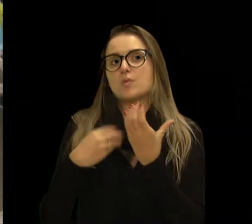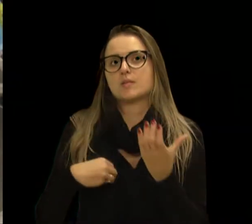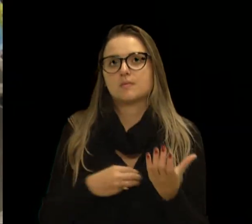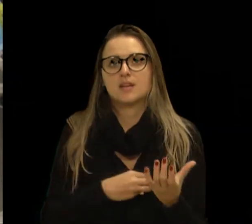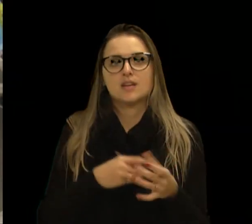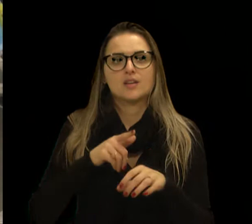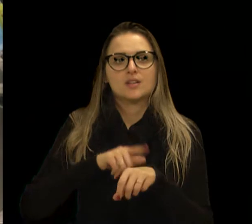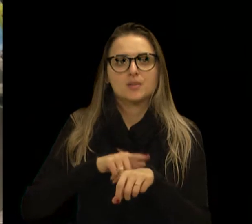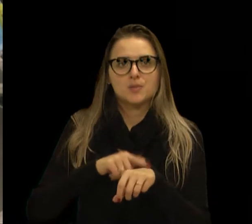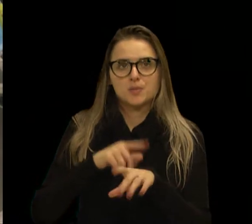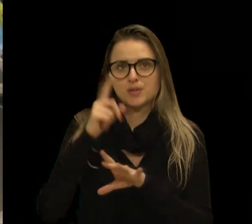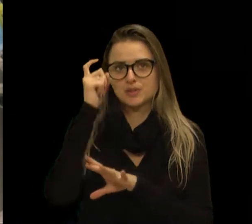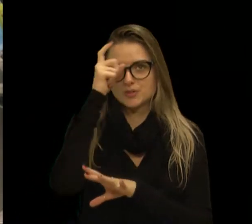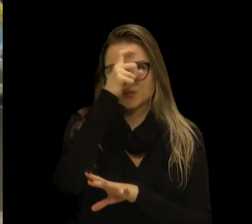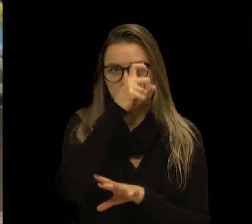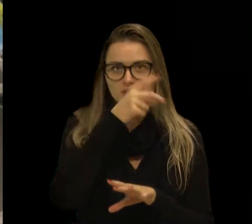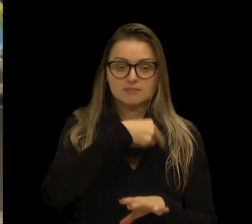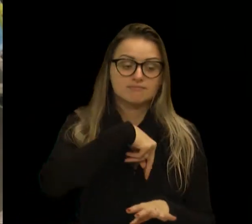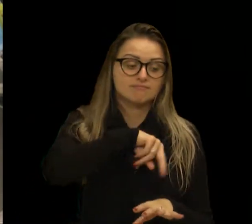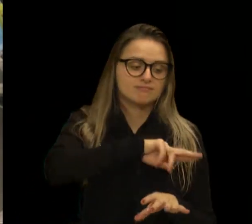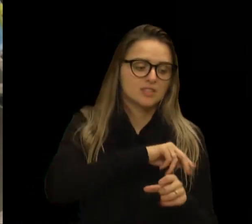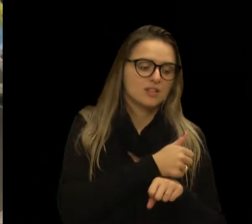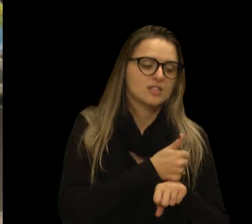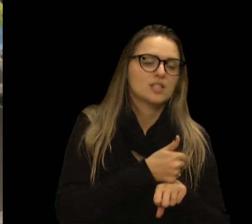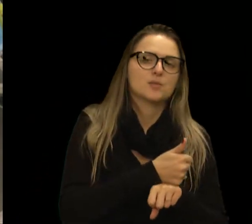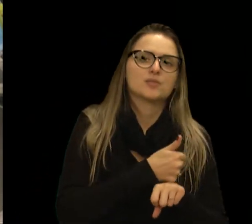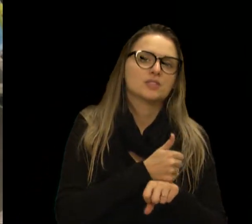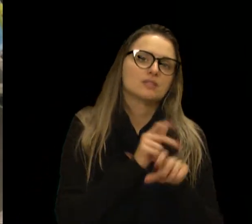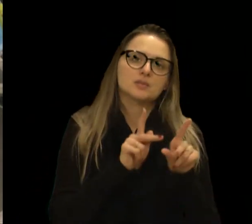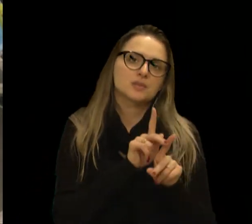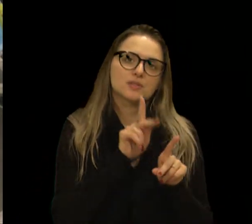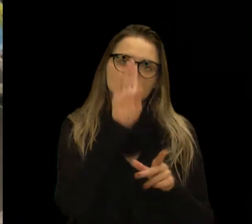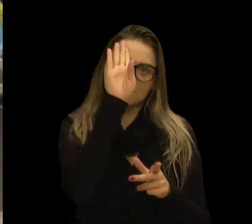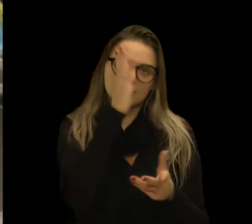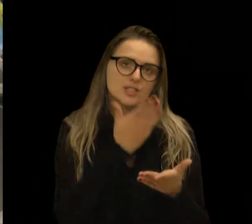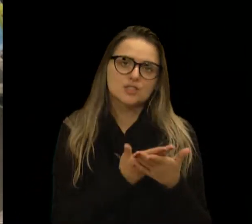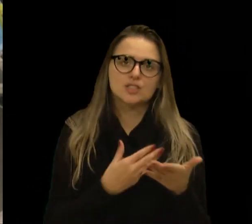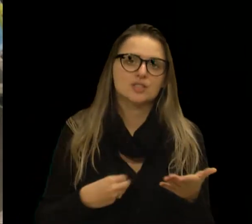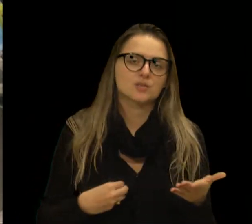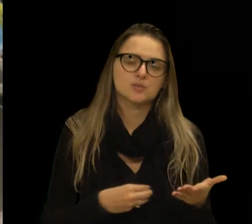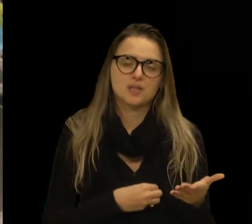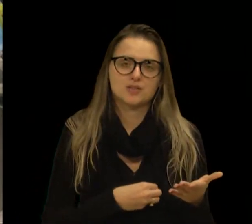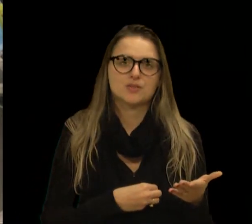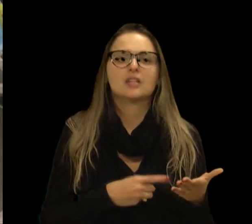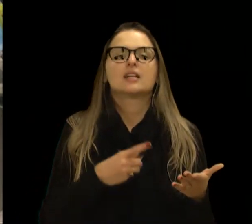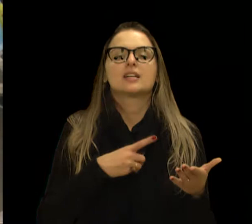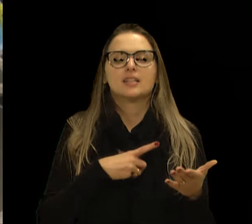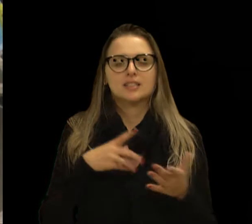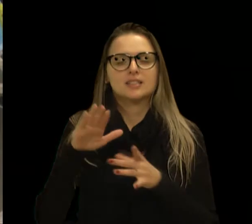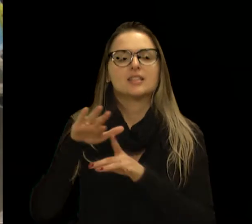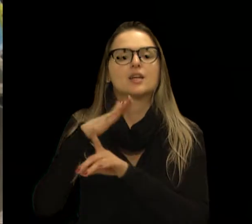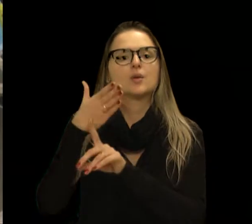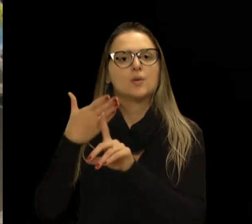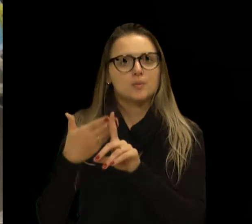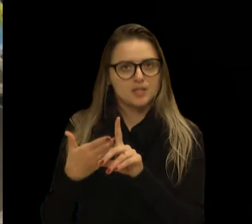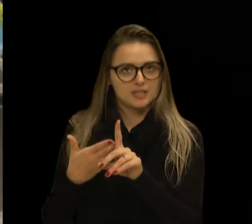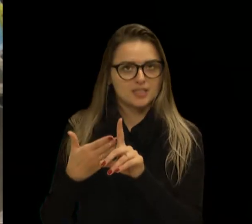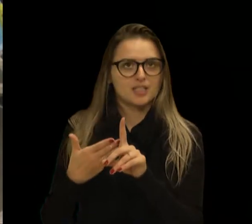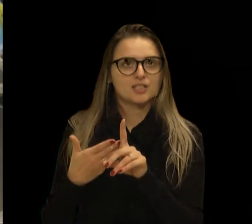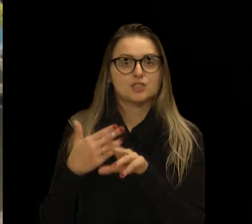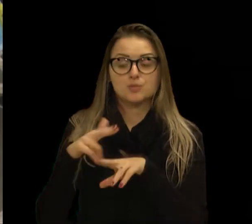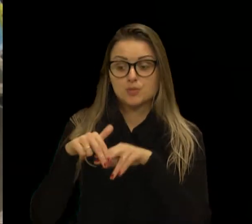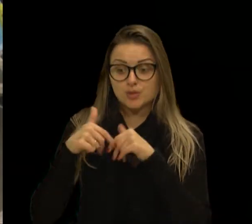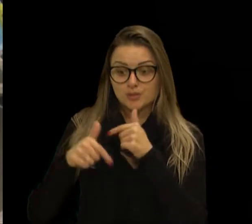difíceis. A nossa profissão é desacreditada. E ser agraciada com esta homenagem por nossa